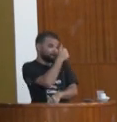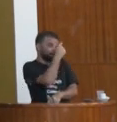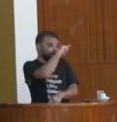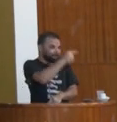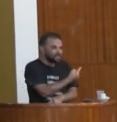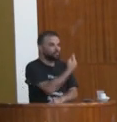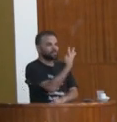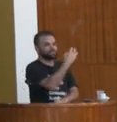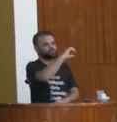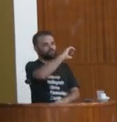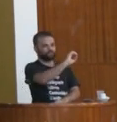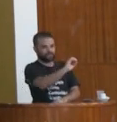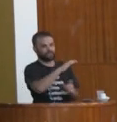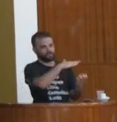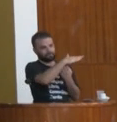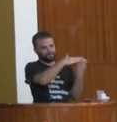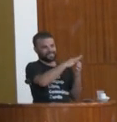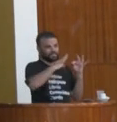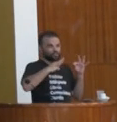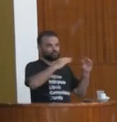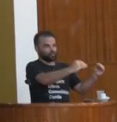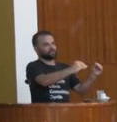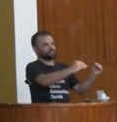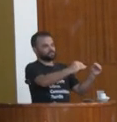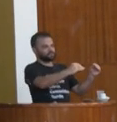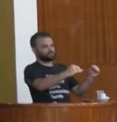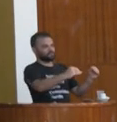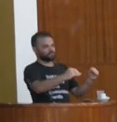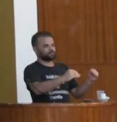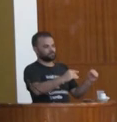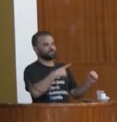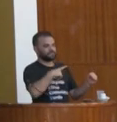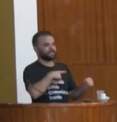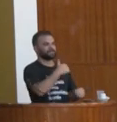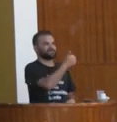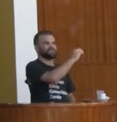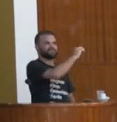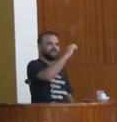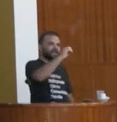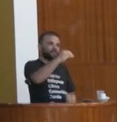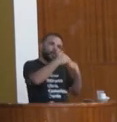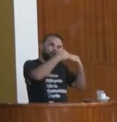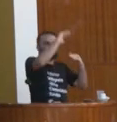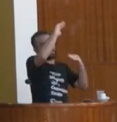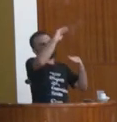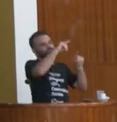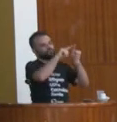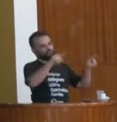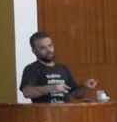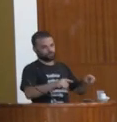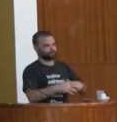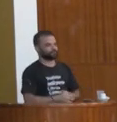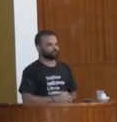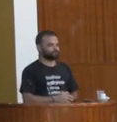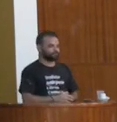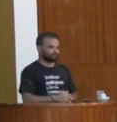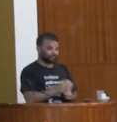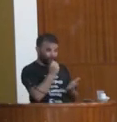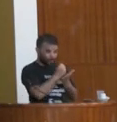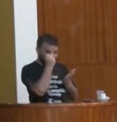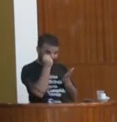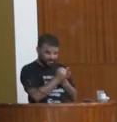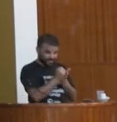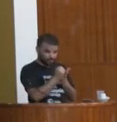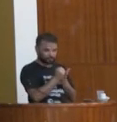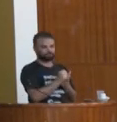1.490 empresas, todas com 100 ou mais empregados. Foram contratadas durante